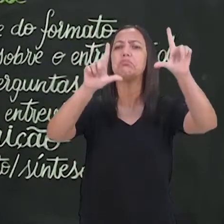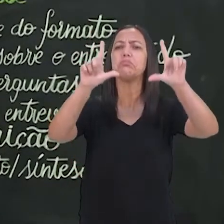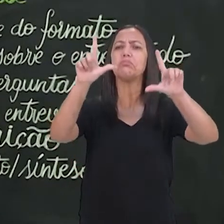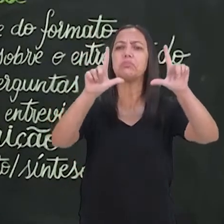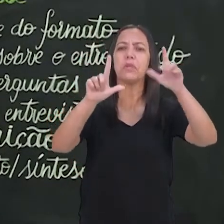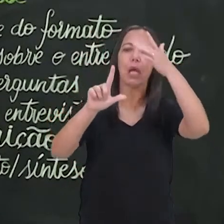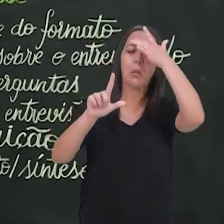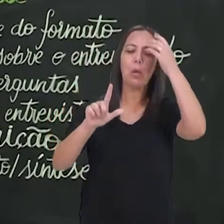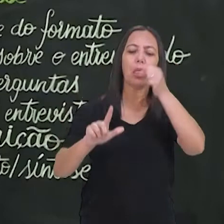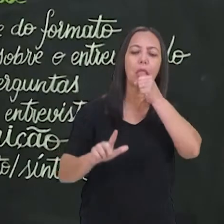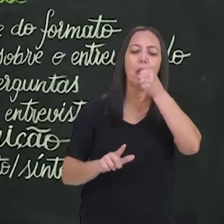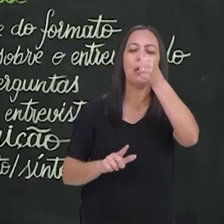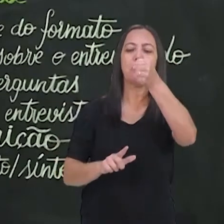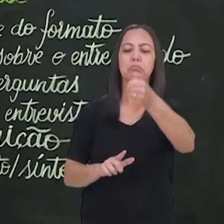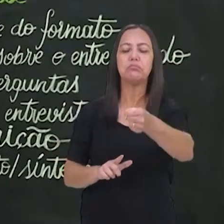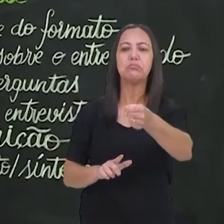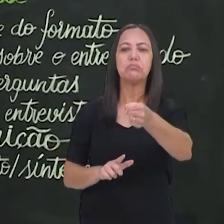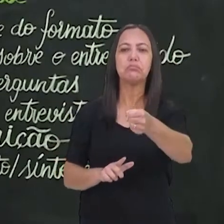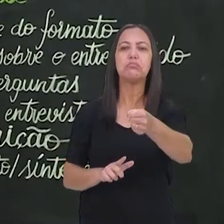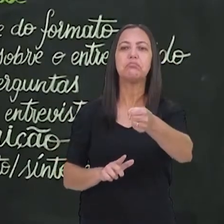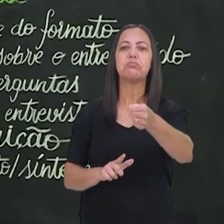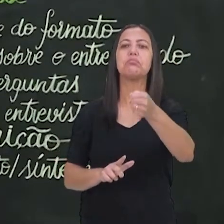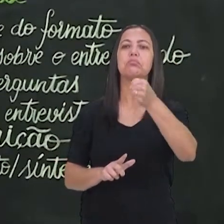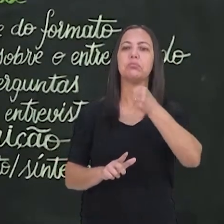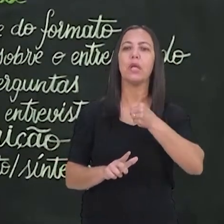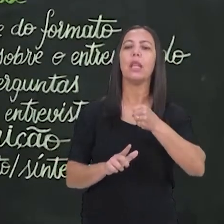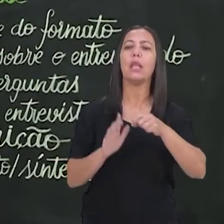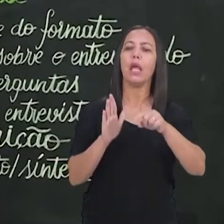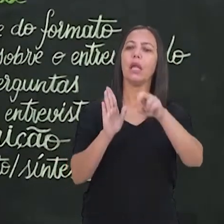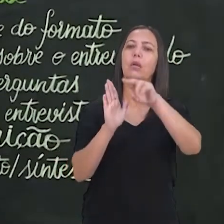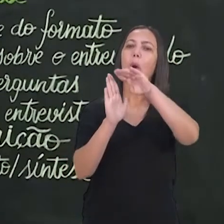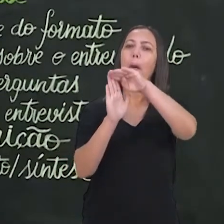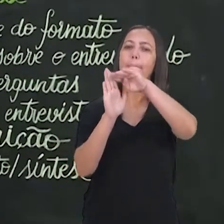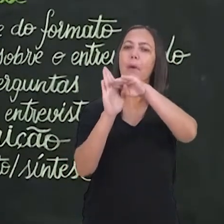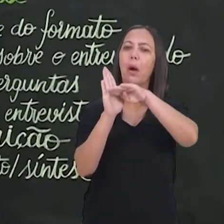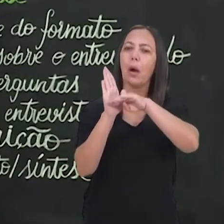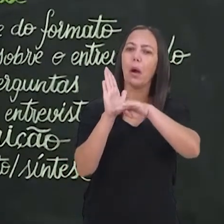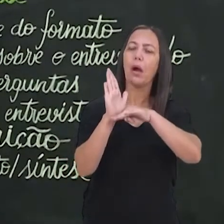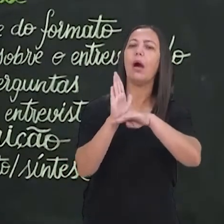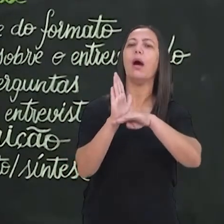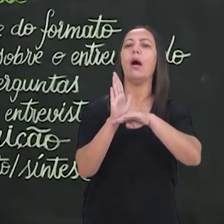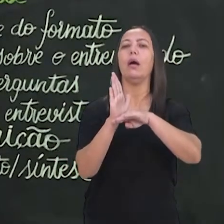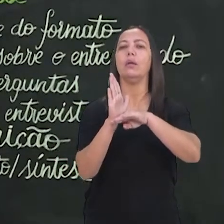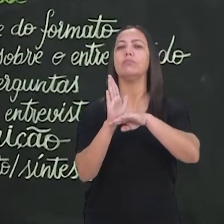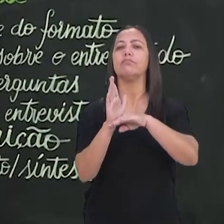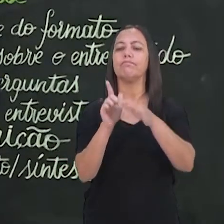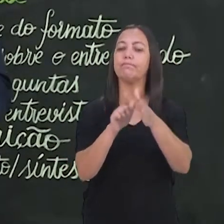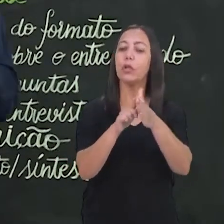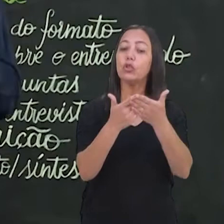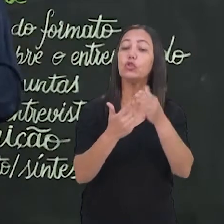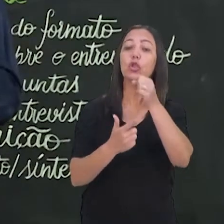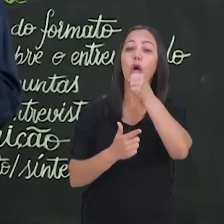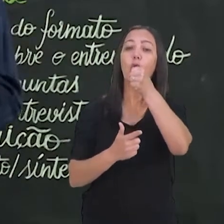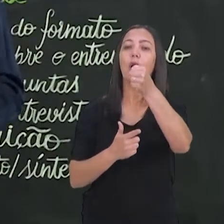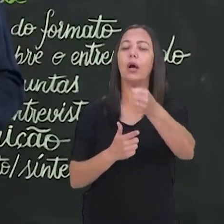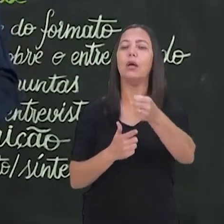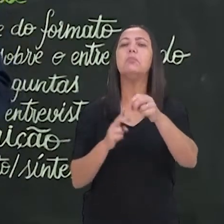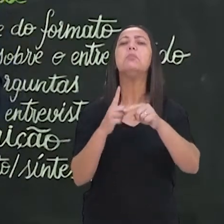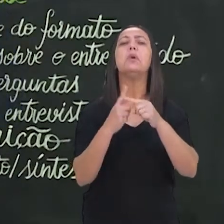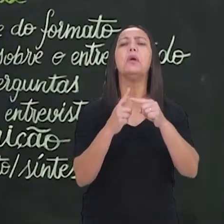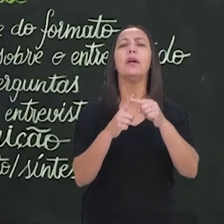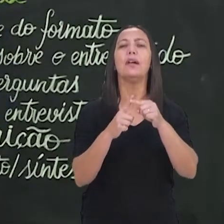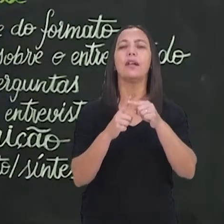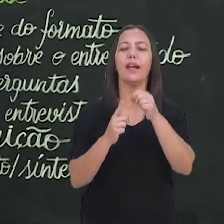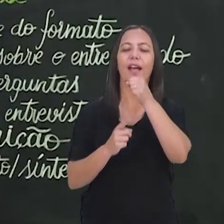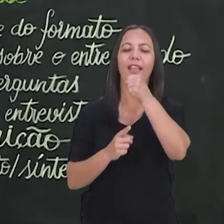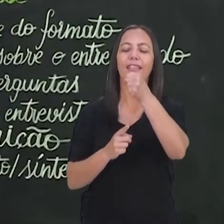Os entrevistadores e os entrevistados se encontram em determinados programas, se encontram em situações jornalísticas. Por quê?